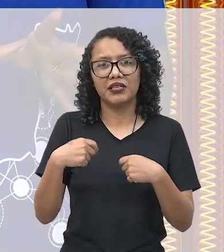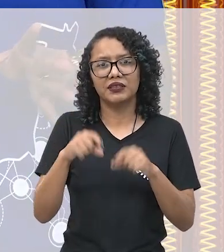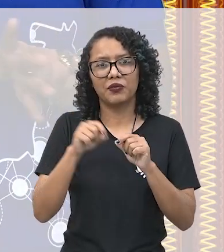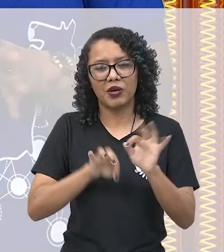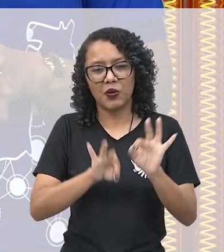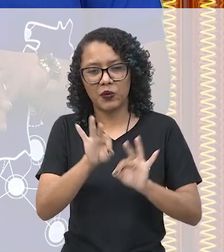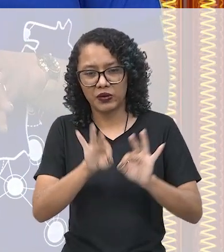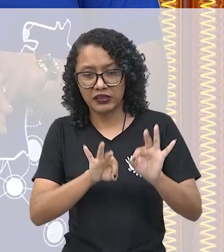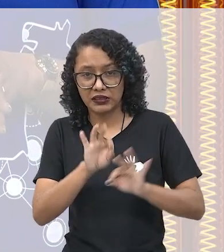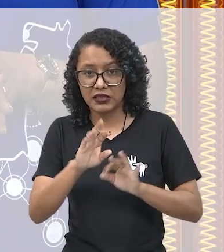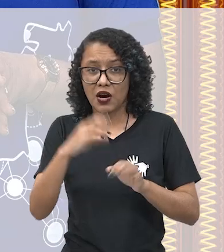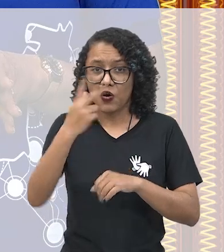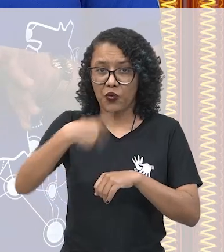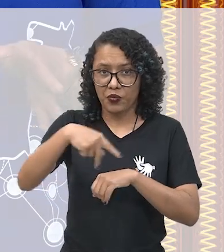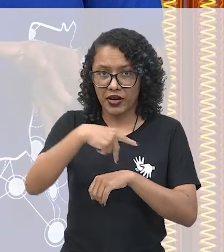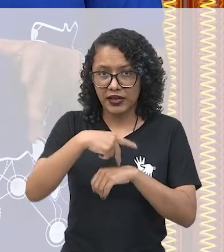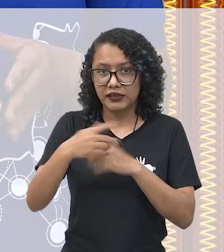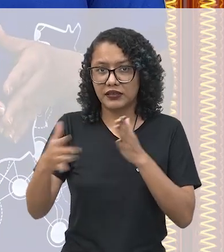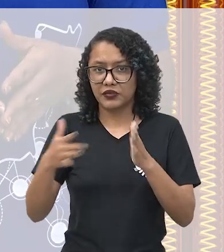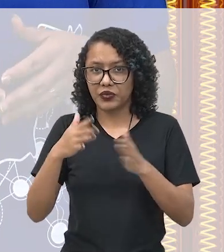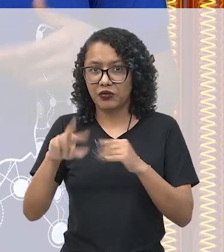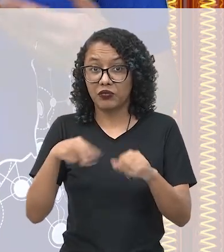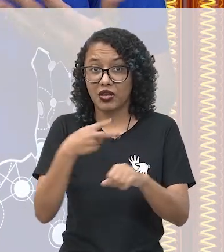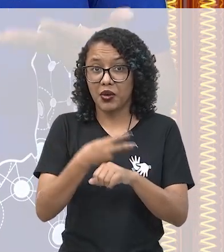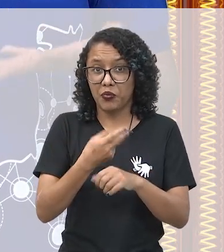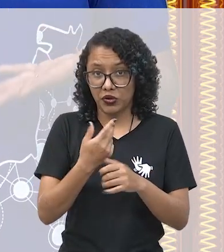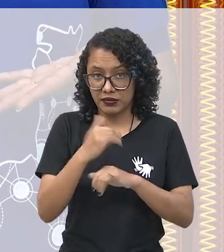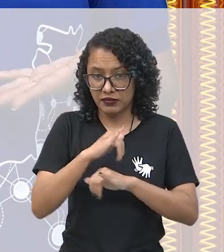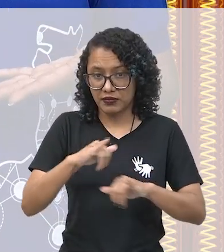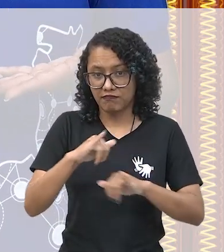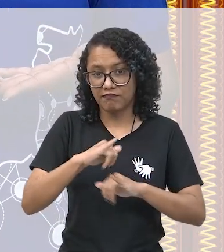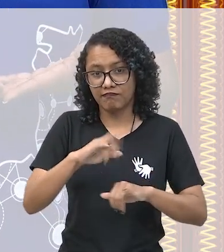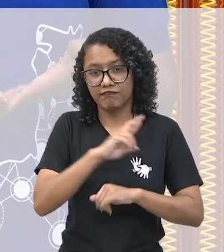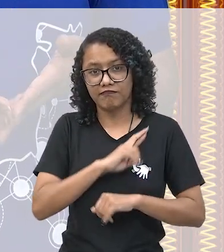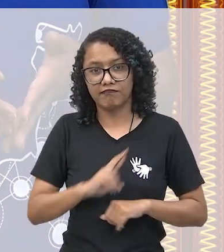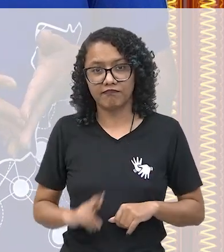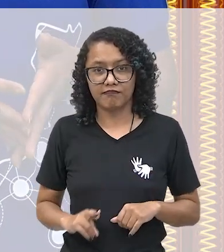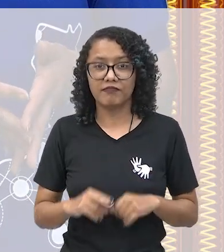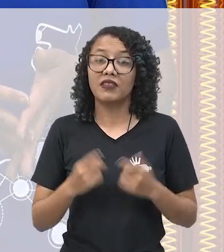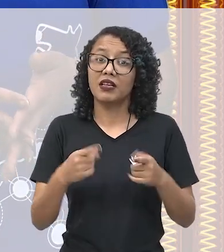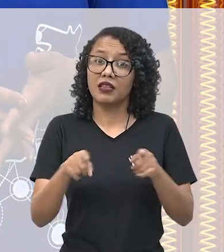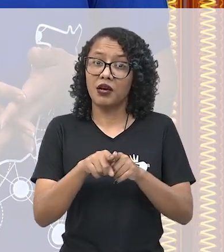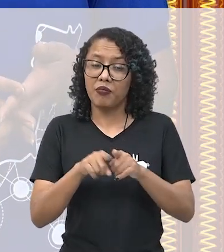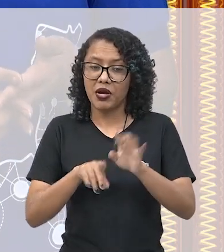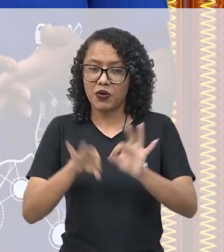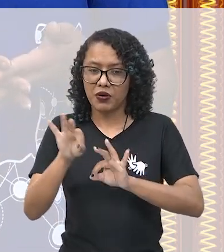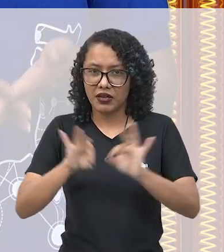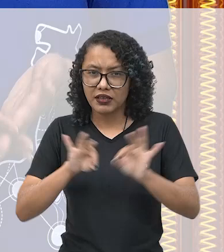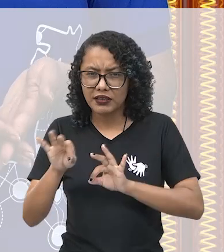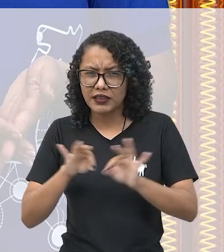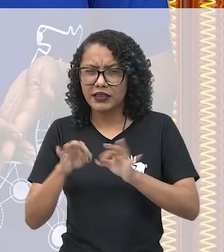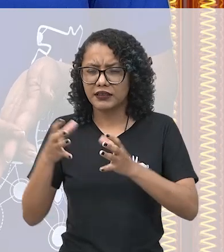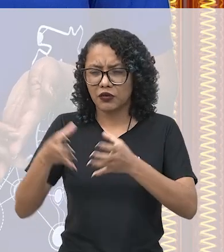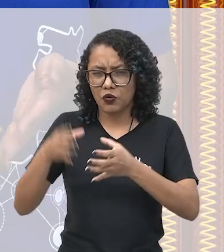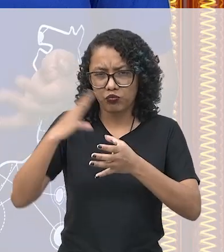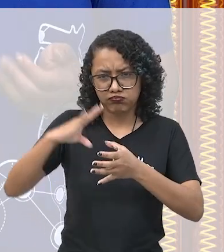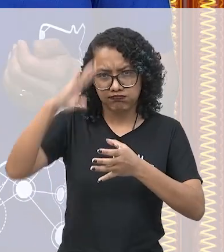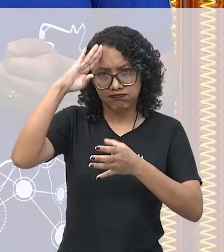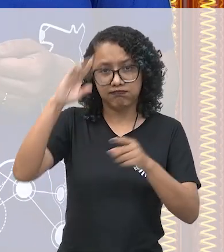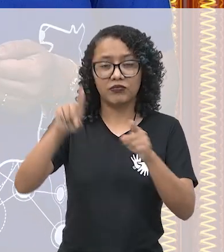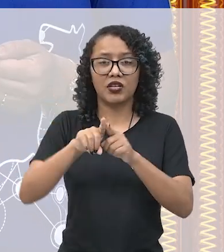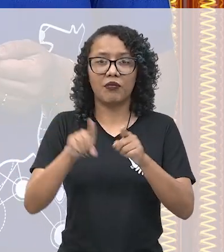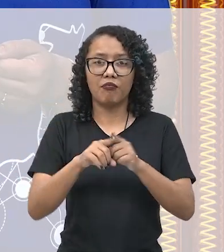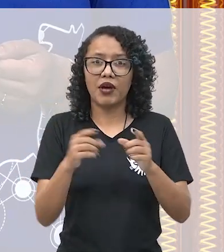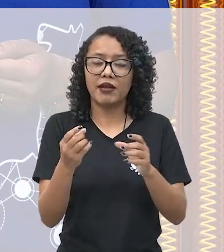período pós-proclamação. Ele vai reorganizar o exército, também vai criar escolas militares